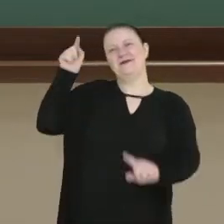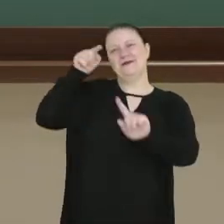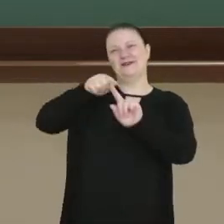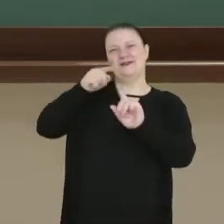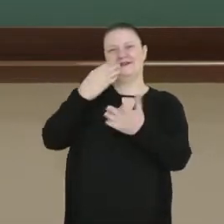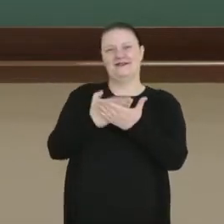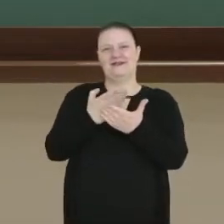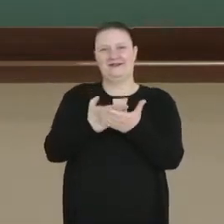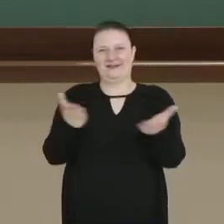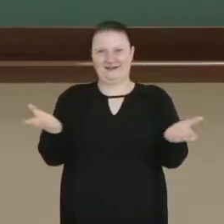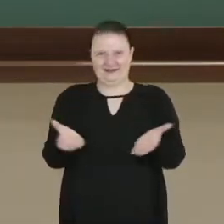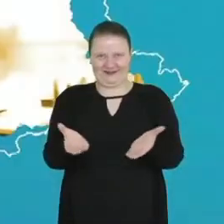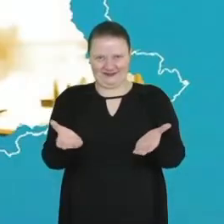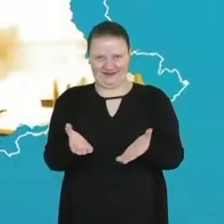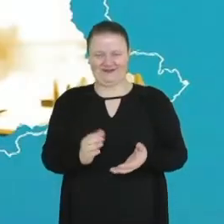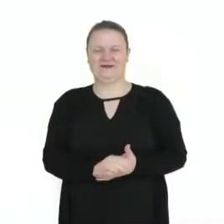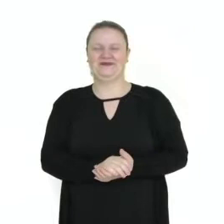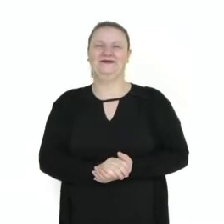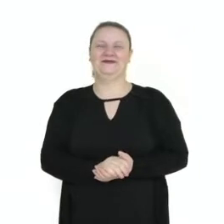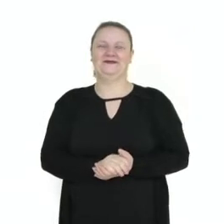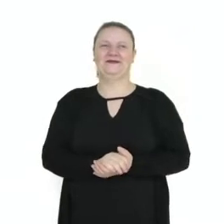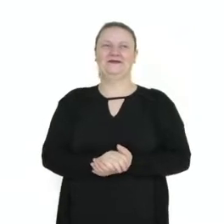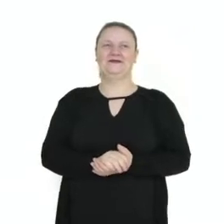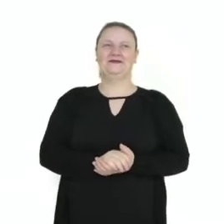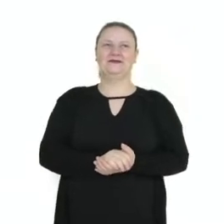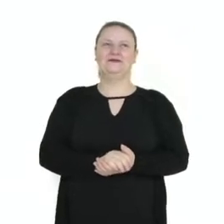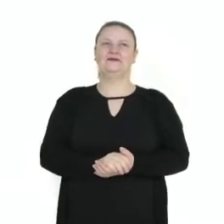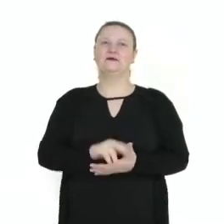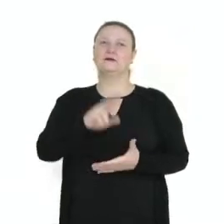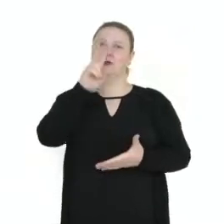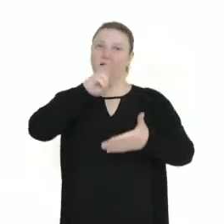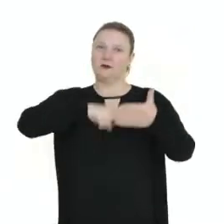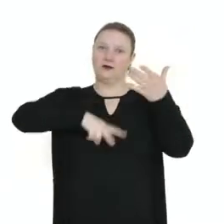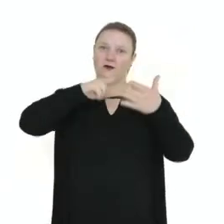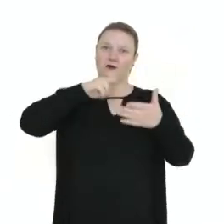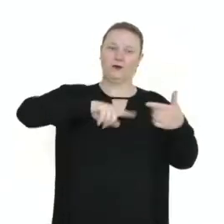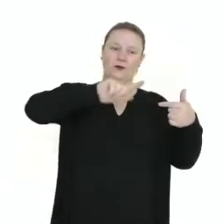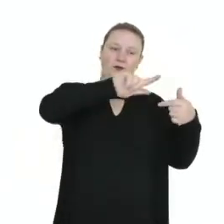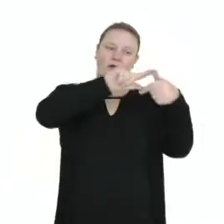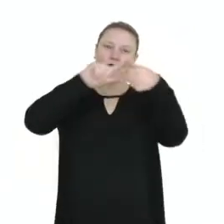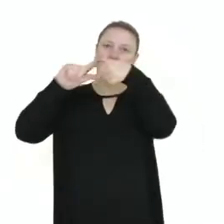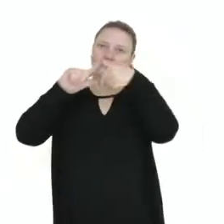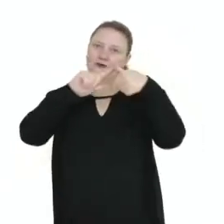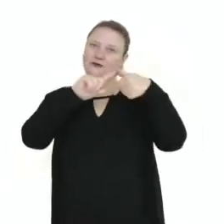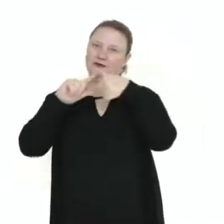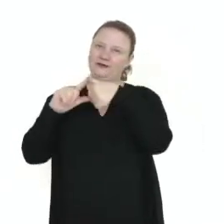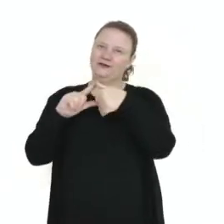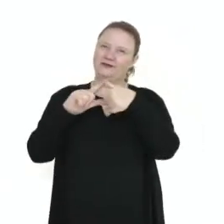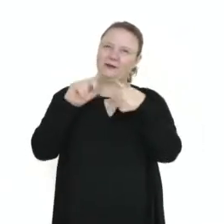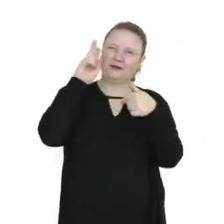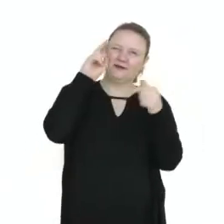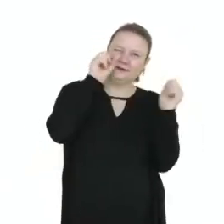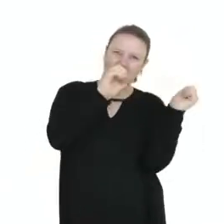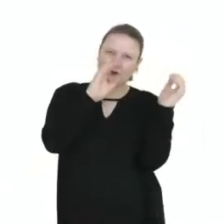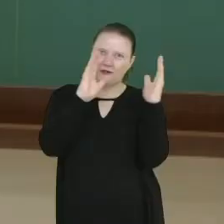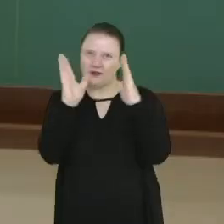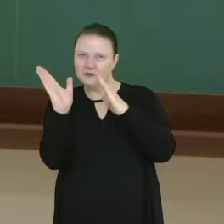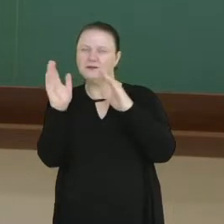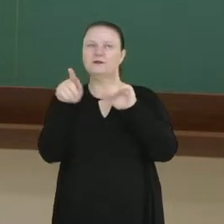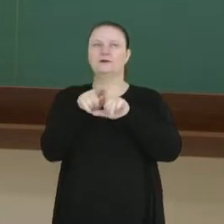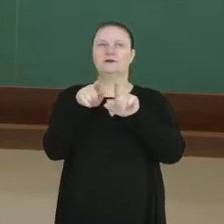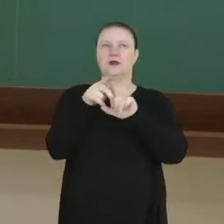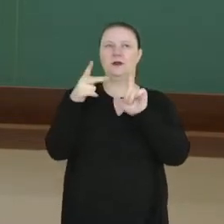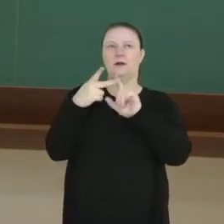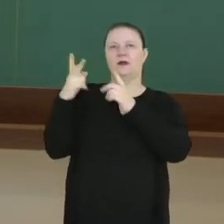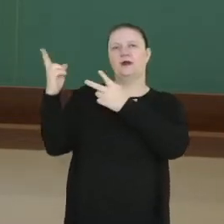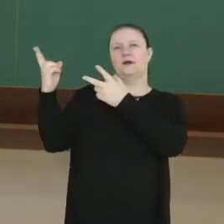objetivos? Acompanhe junto comigo. Nós vamos fazer a leitura de uma tirinha, certo? Vamos identificar o